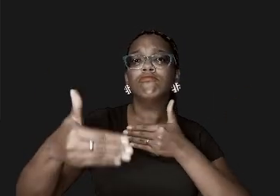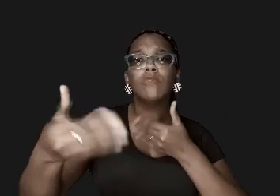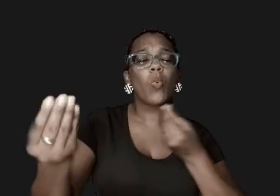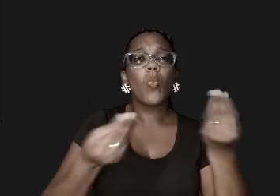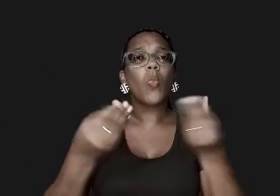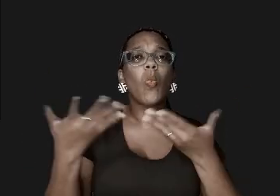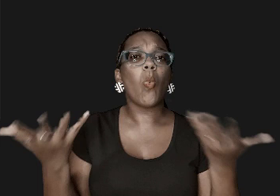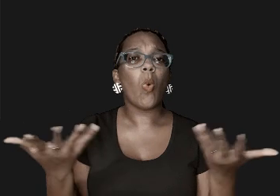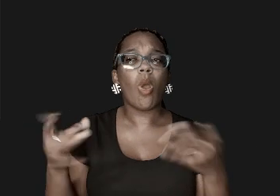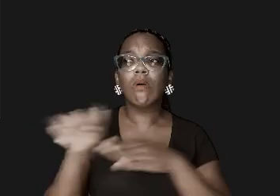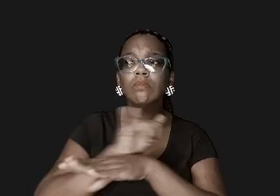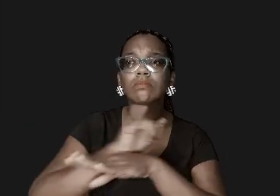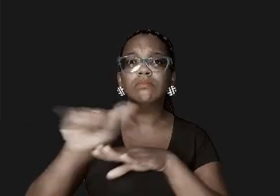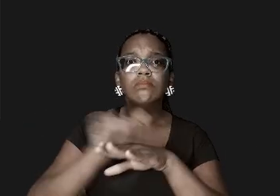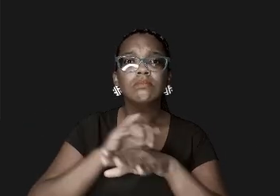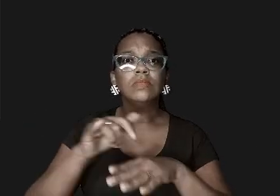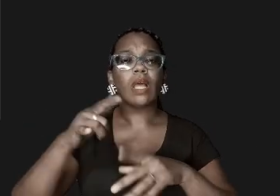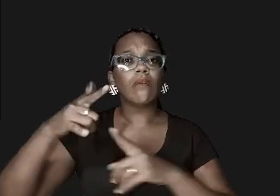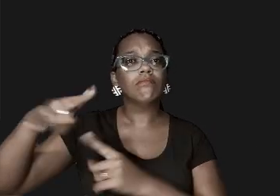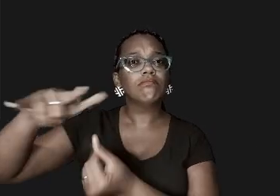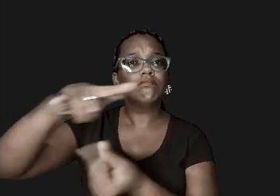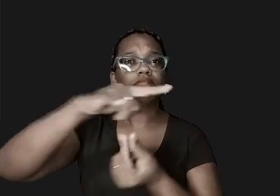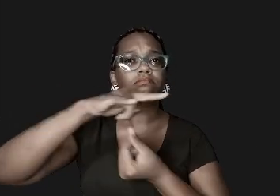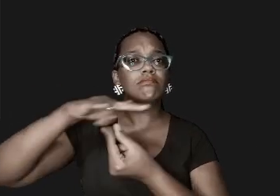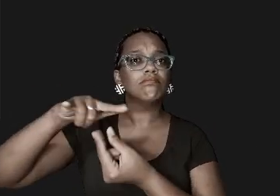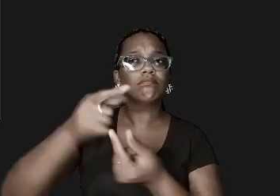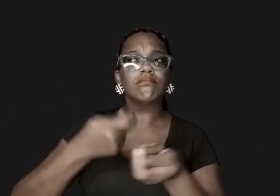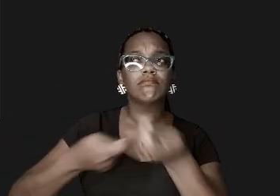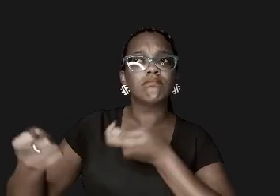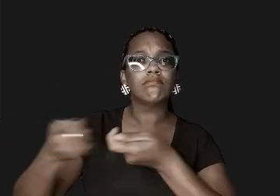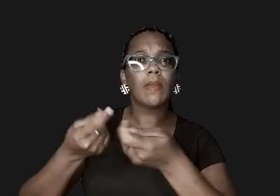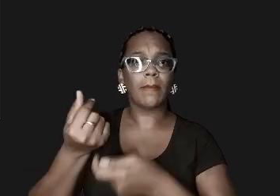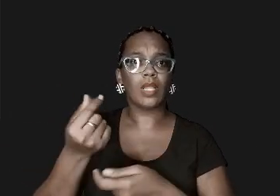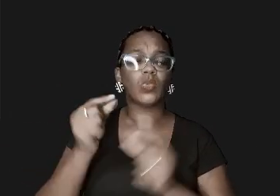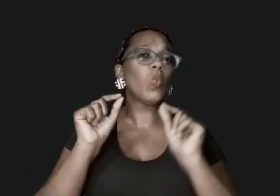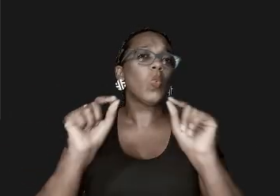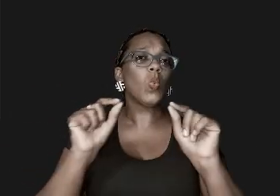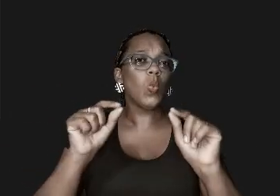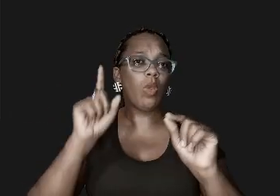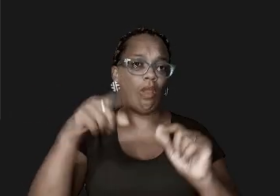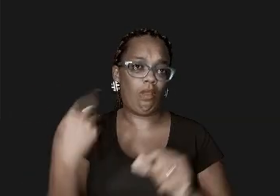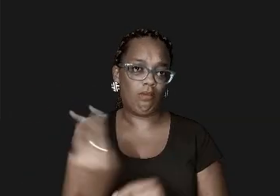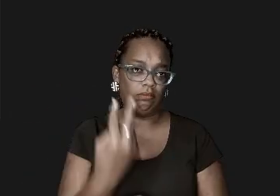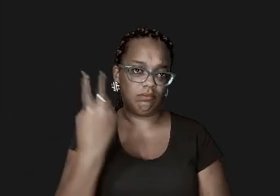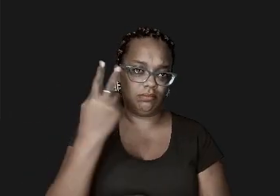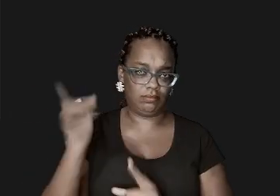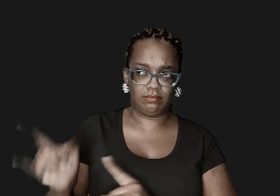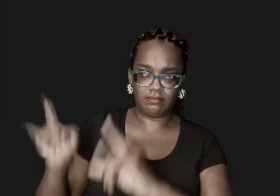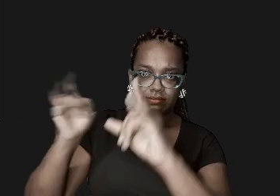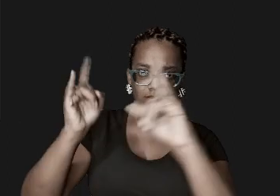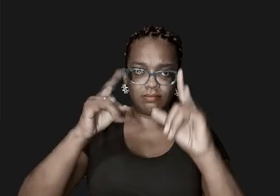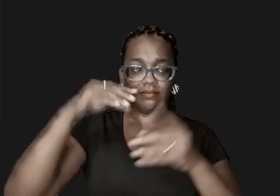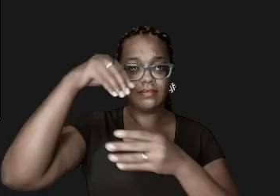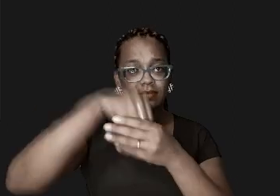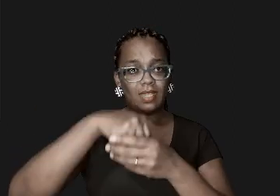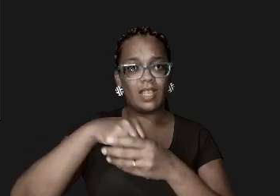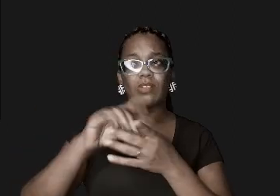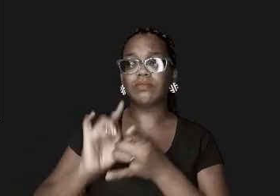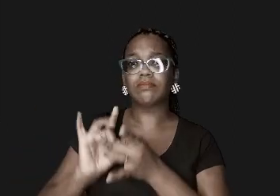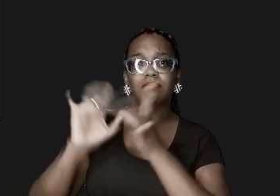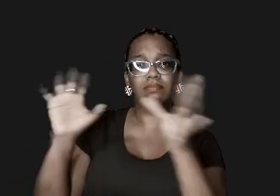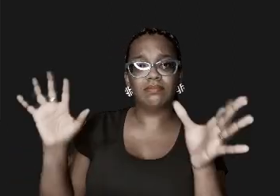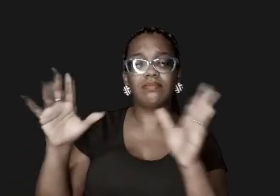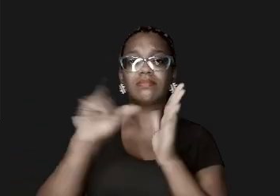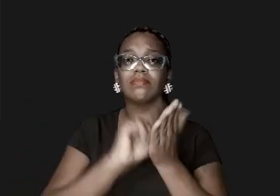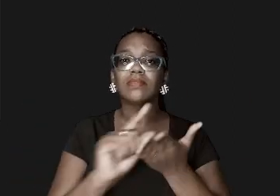e a própria cvm se valia da sua competência legal para definir Quais são esses processos do artifícios que configuram manipulação de